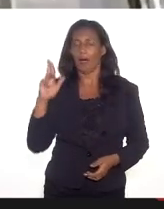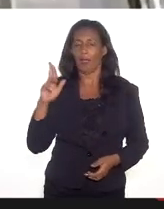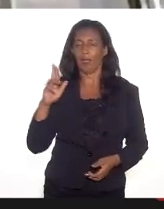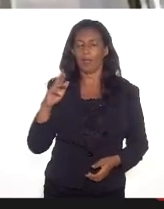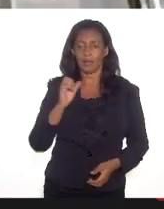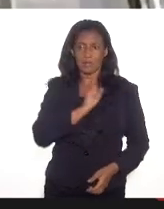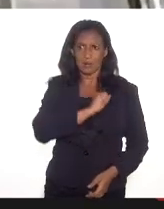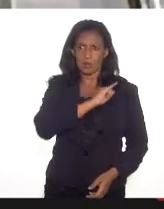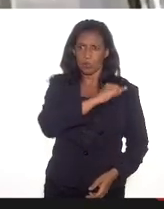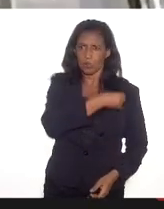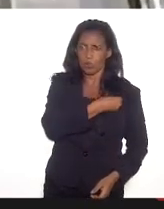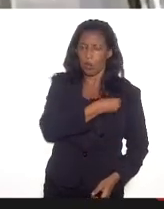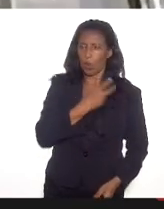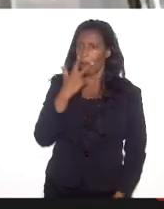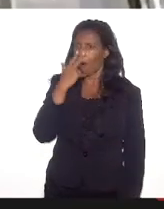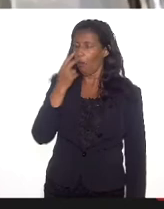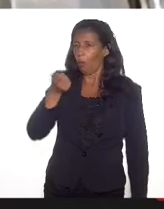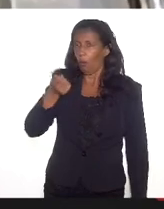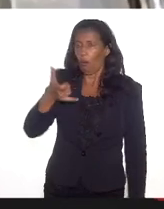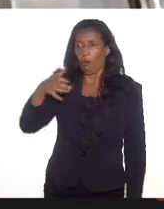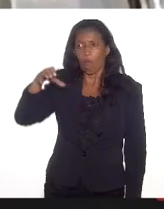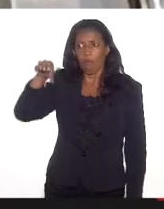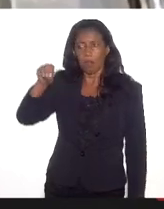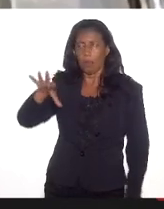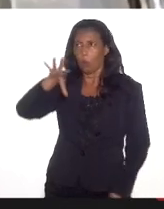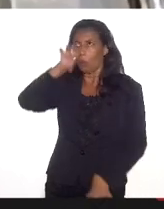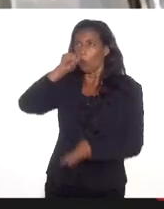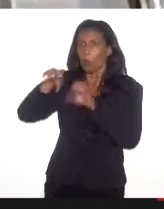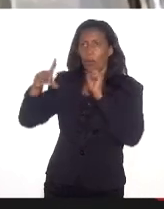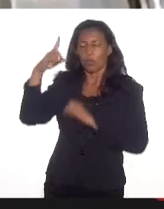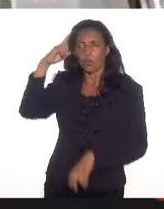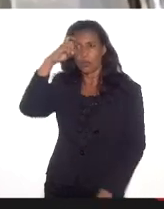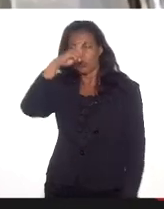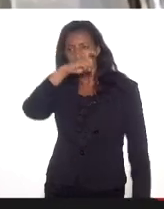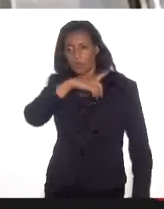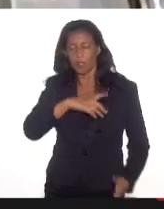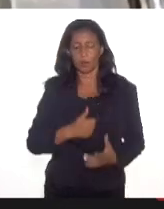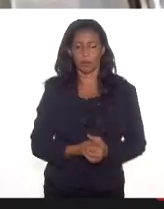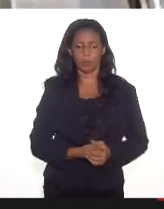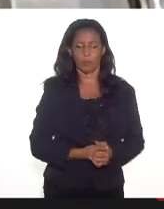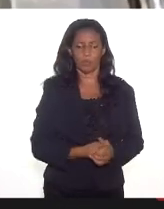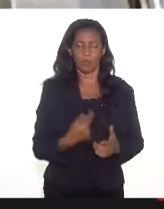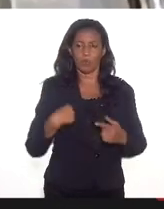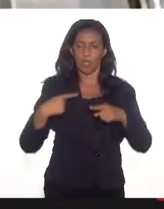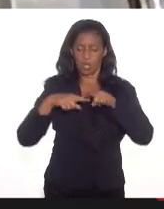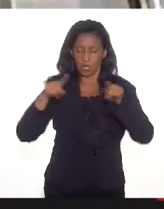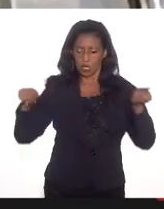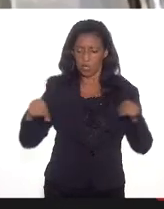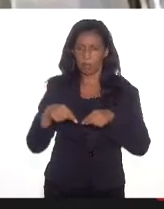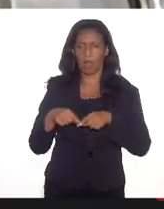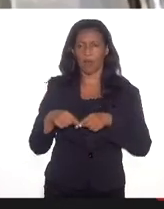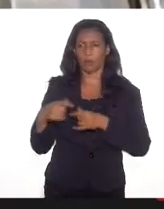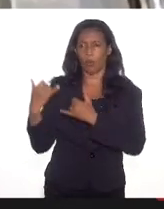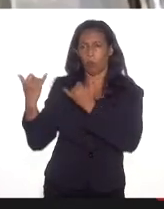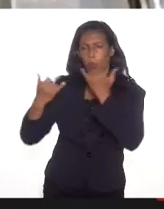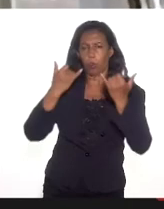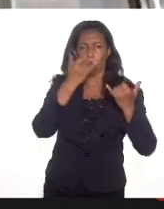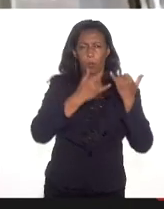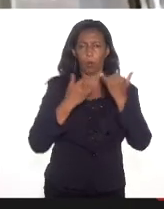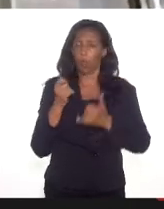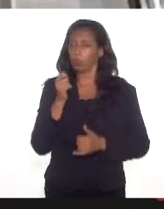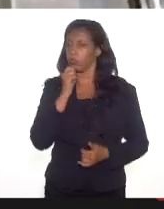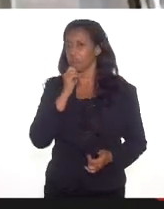para a população assim como também a gente não vê a possibilidade de espaços de lazer nem tampouco